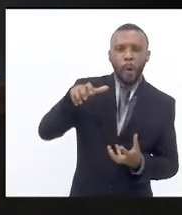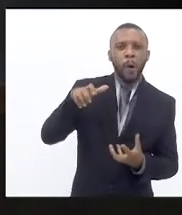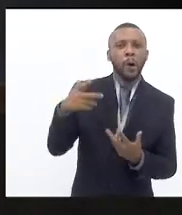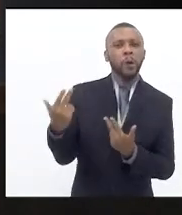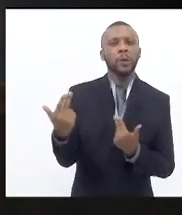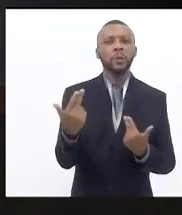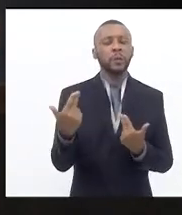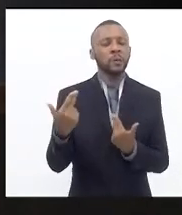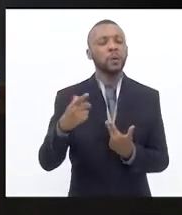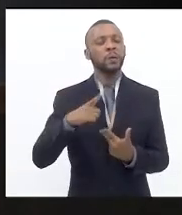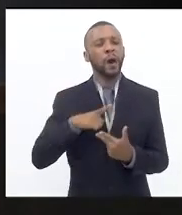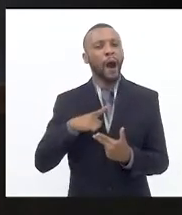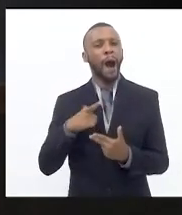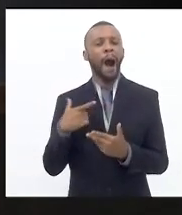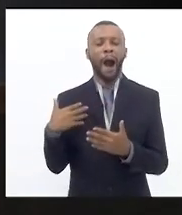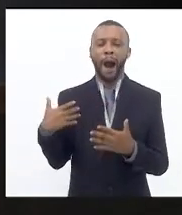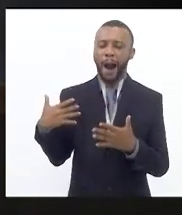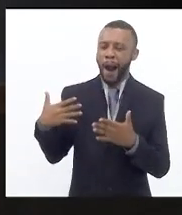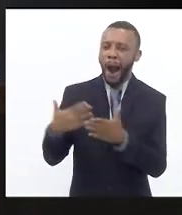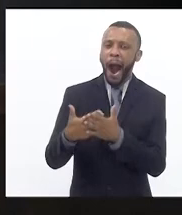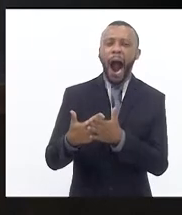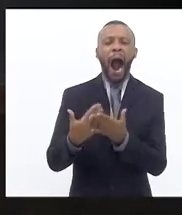eu que passei por tantos